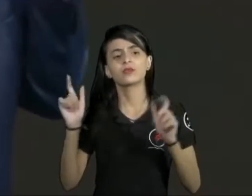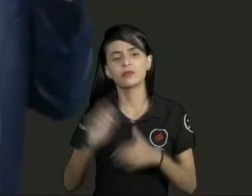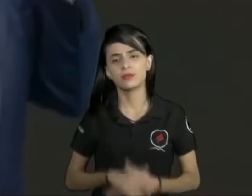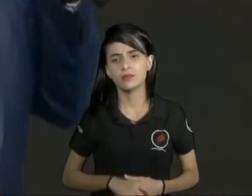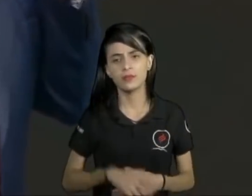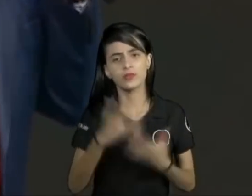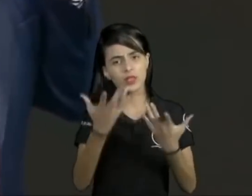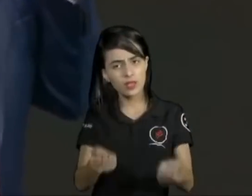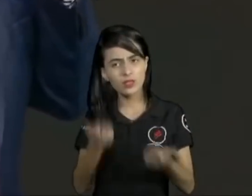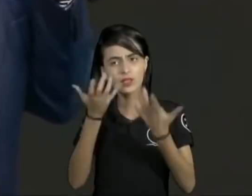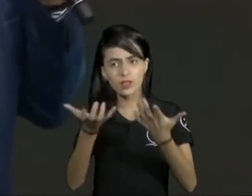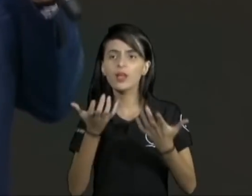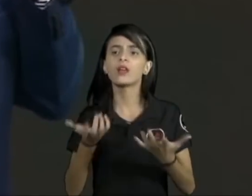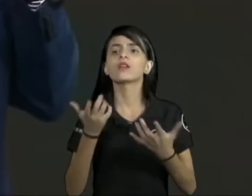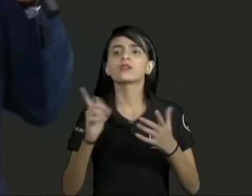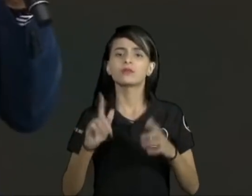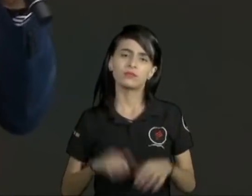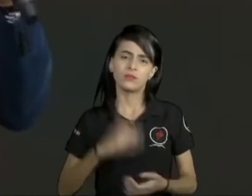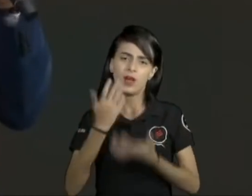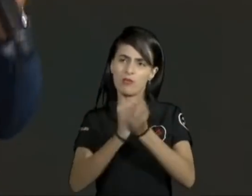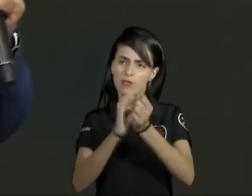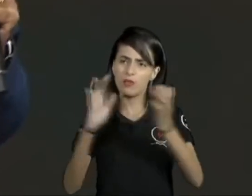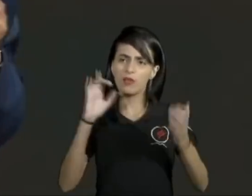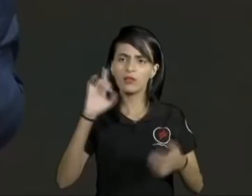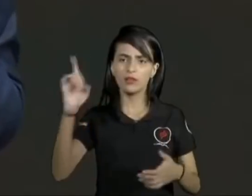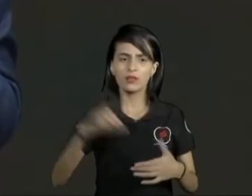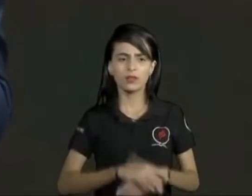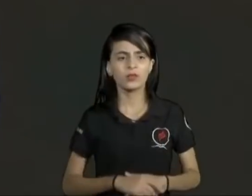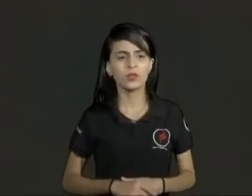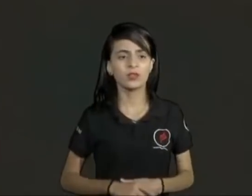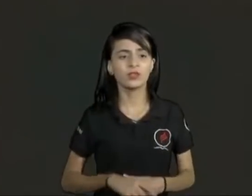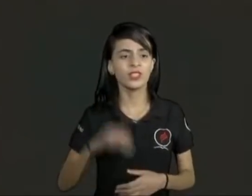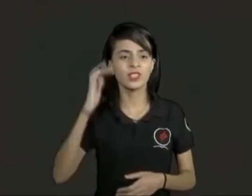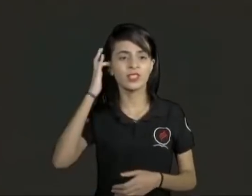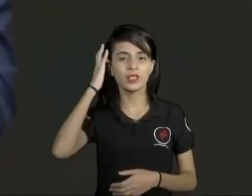receber essa palavra manifesta aí meu filho